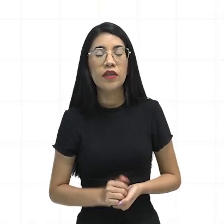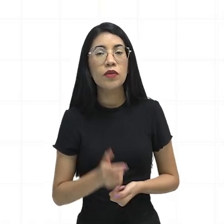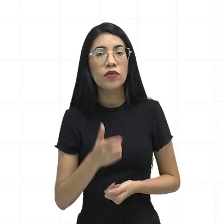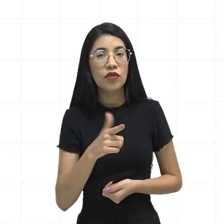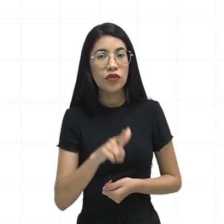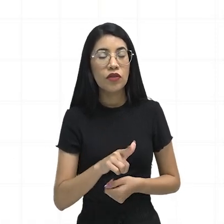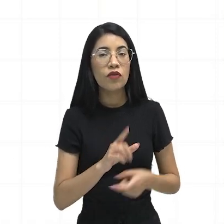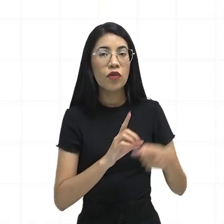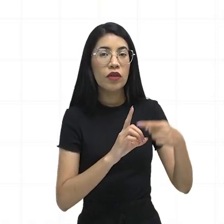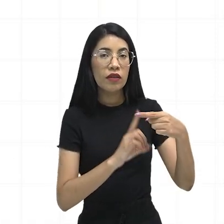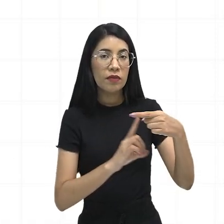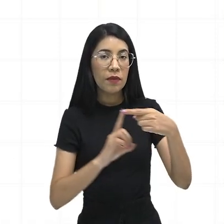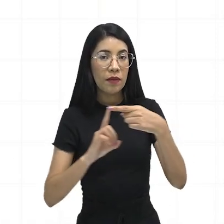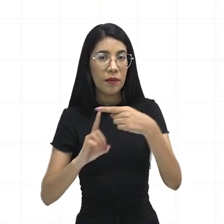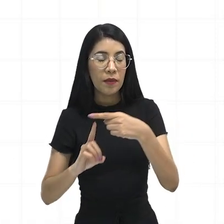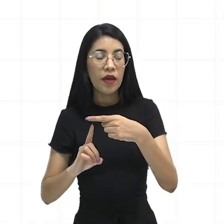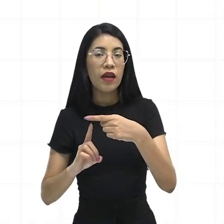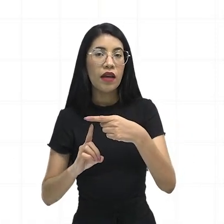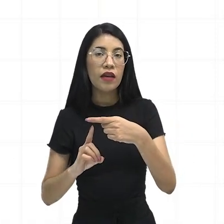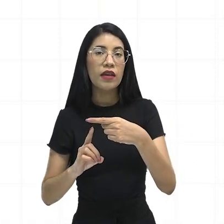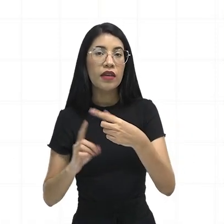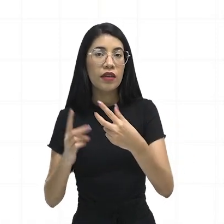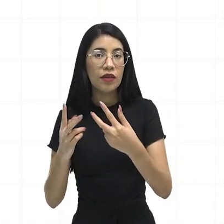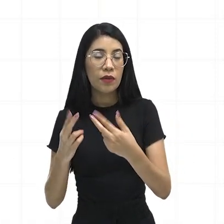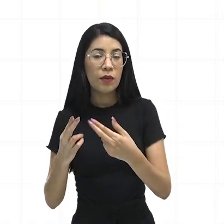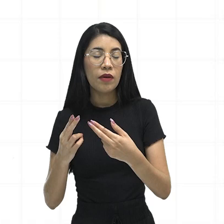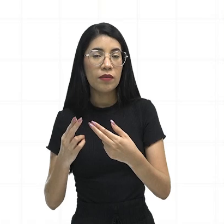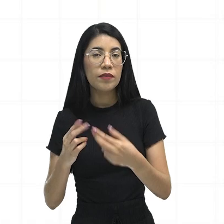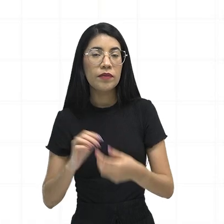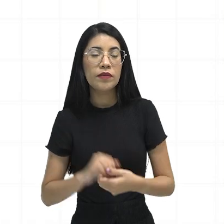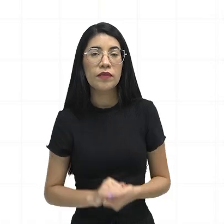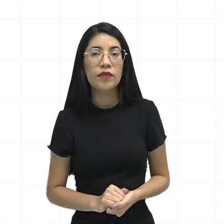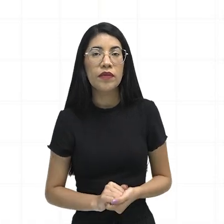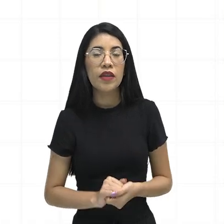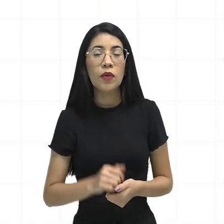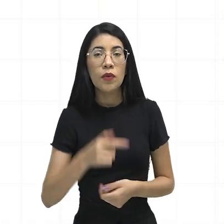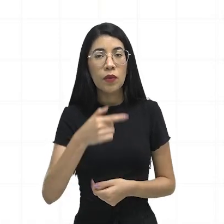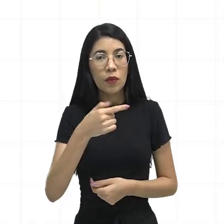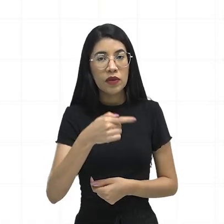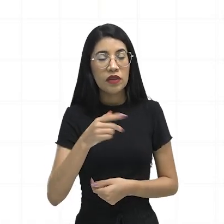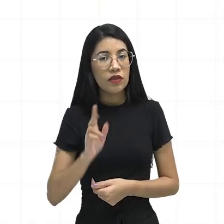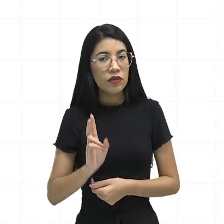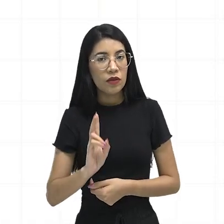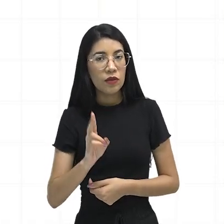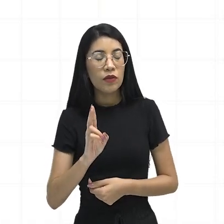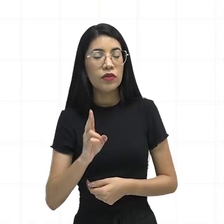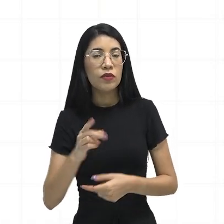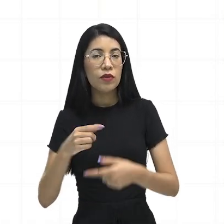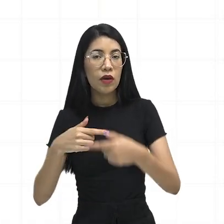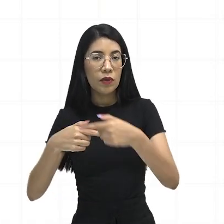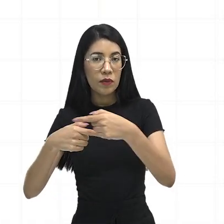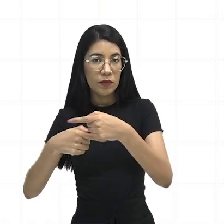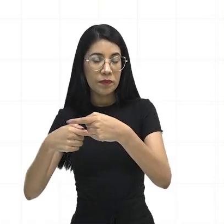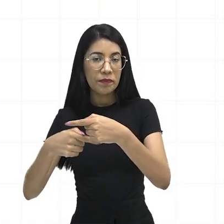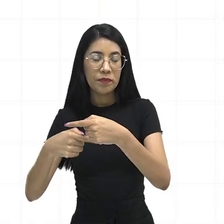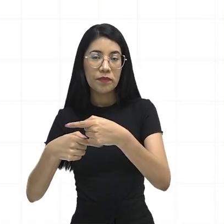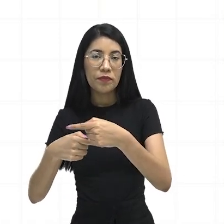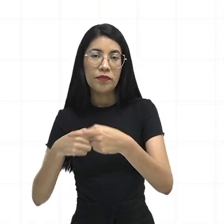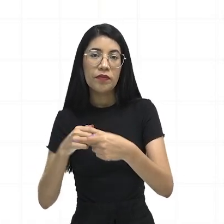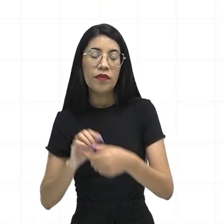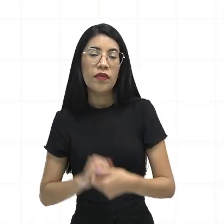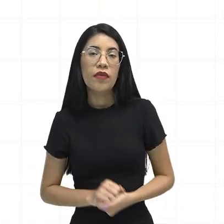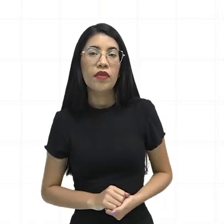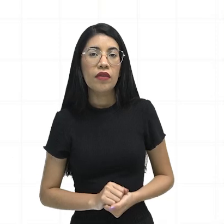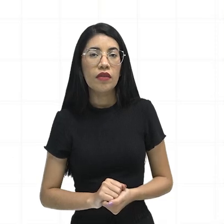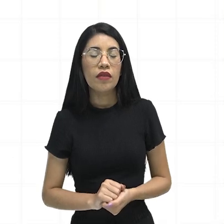dois denominadores iguais e eles são iguais a 7, sendo assim o 7 permanece aqui na resposta final, e aí